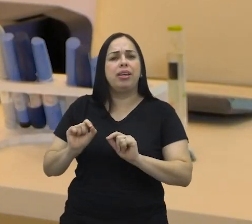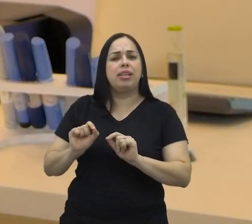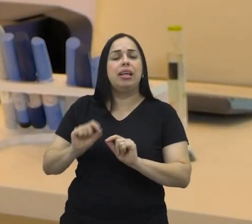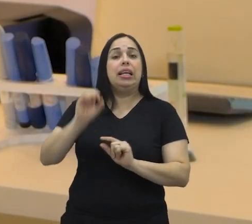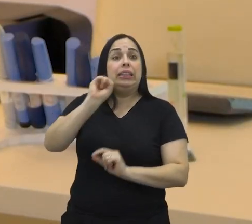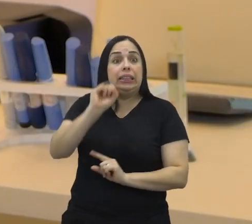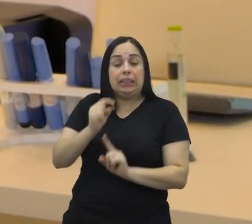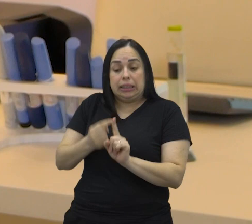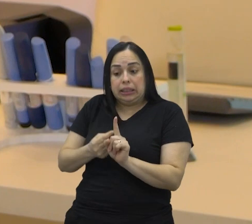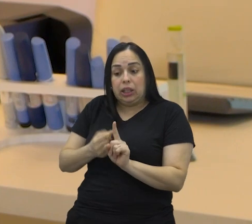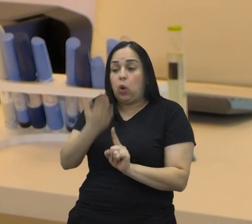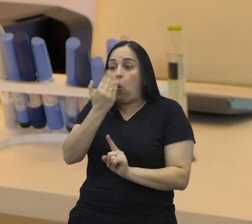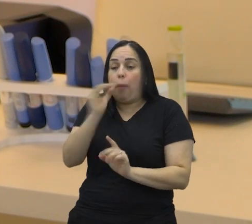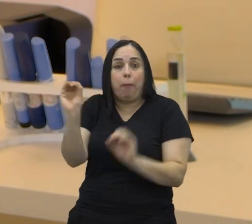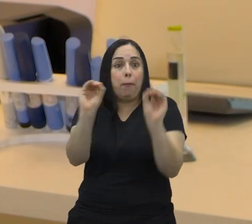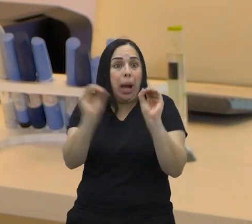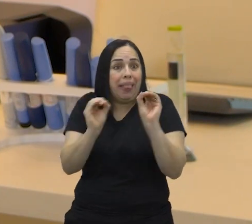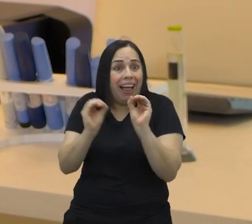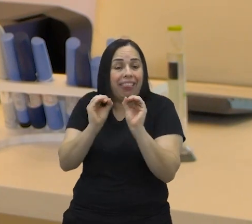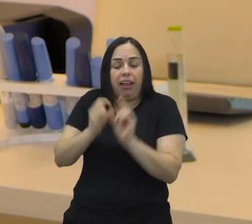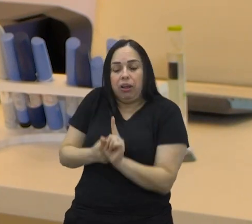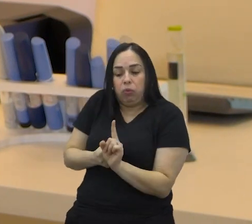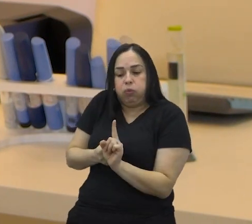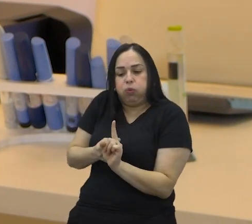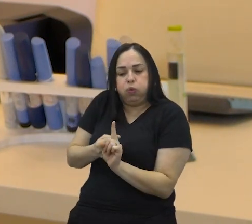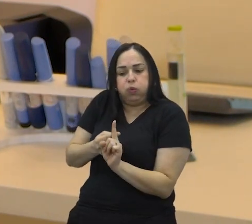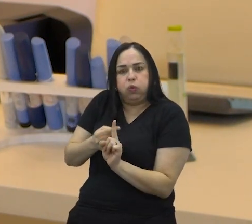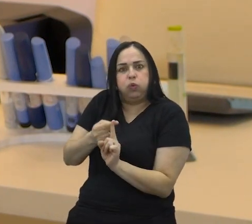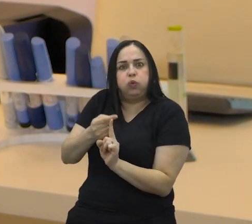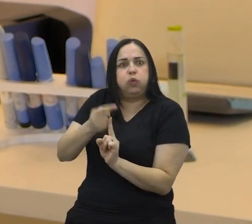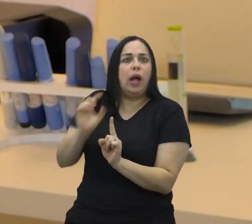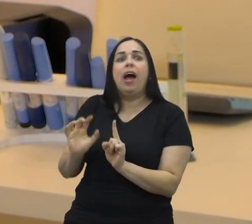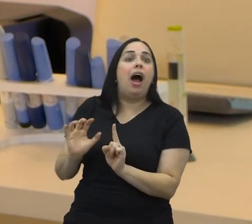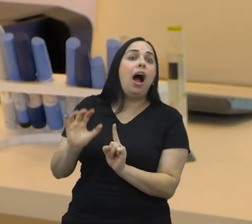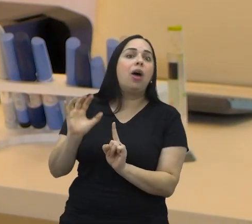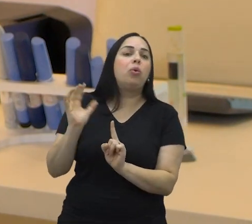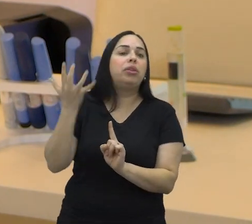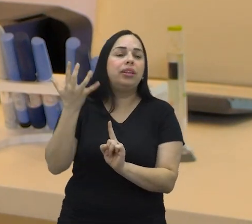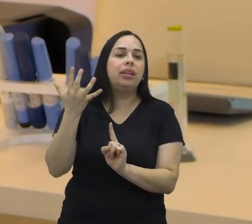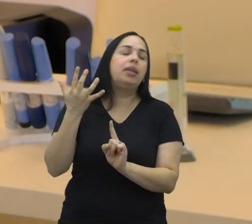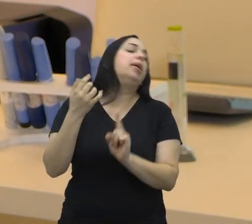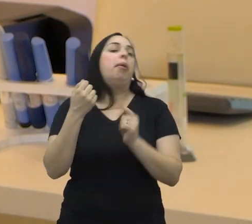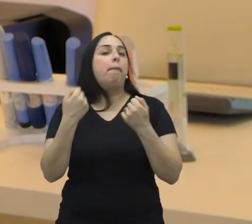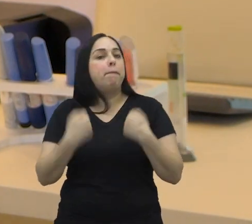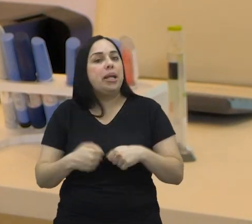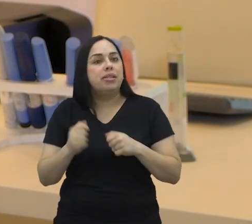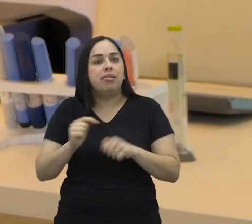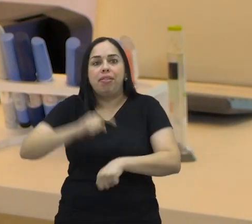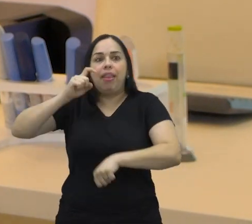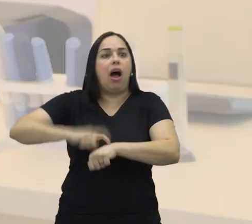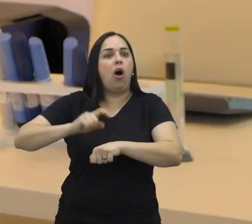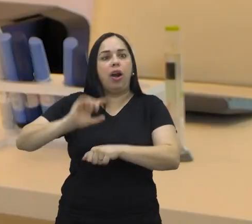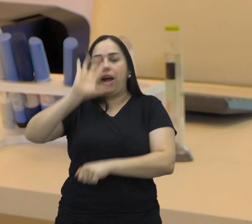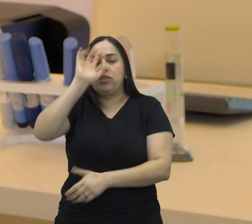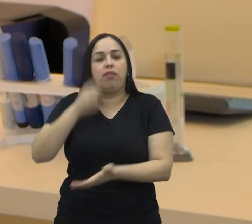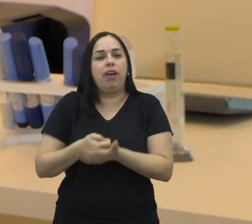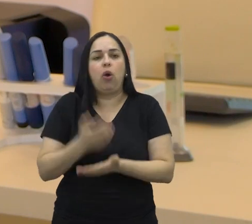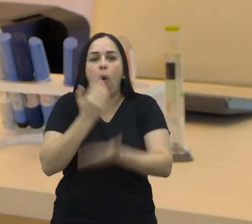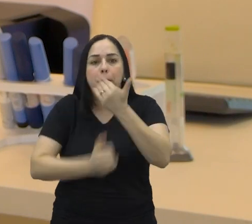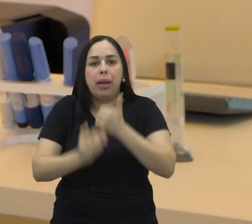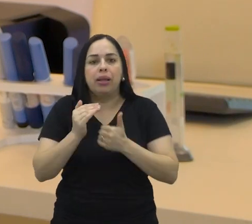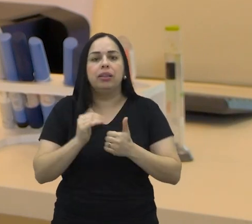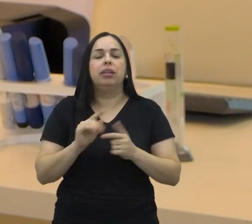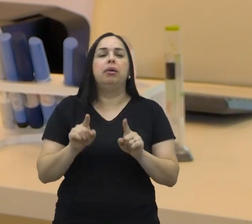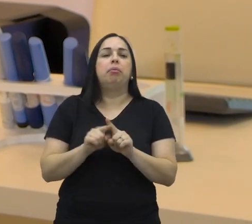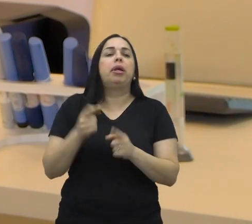é quando a glicose vai ficar baixa no sangue. E essa situação é uma situação que requer uma atitude imediata. Essa pessoa vai